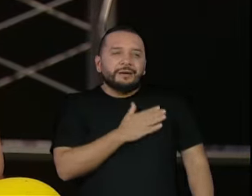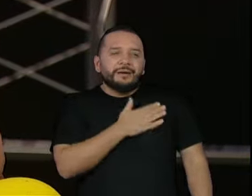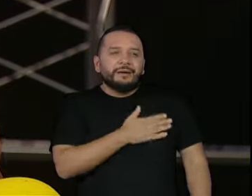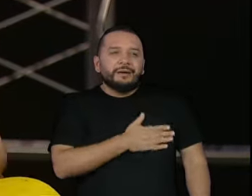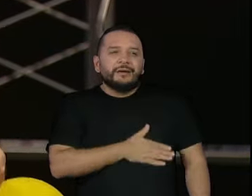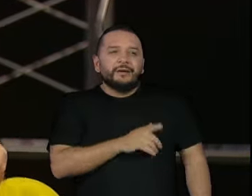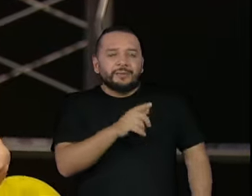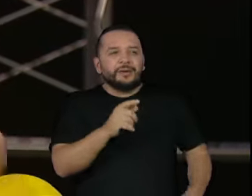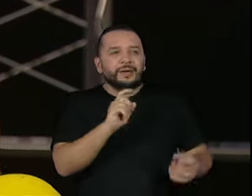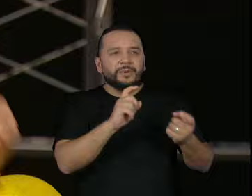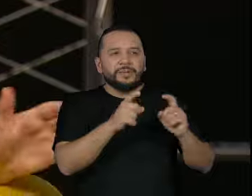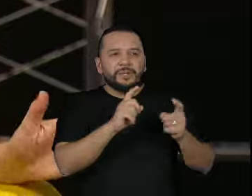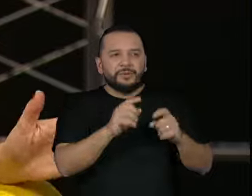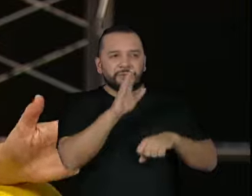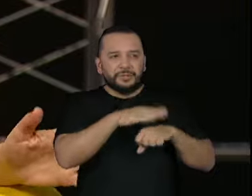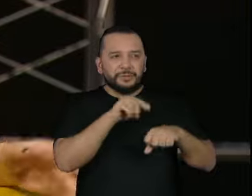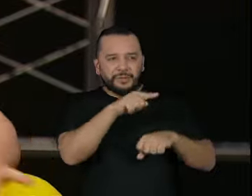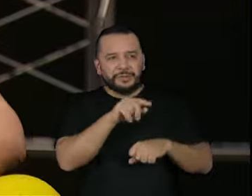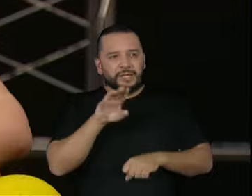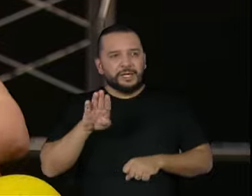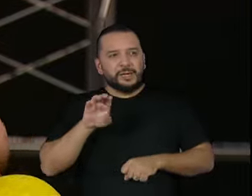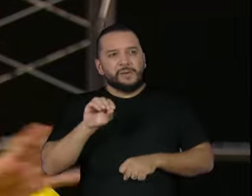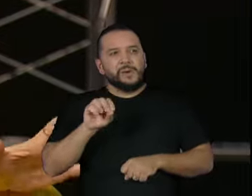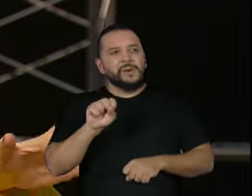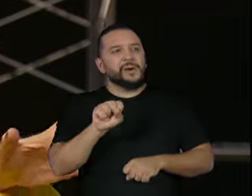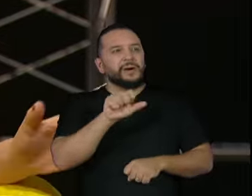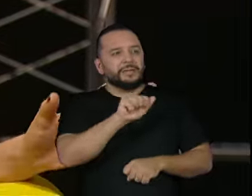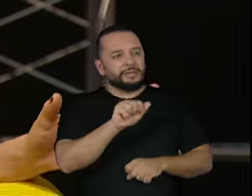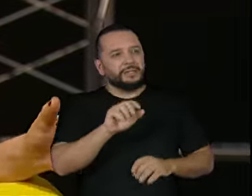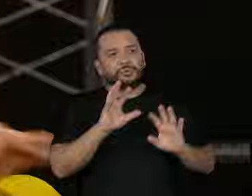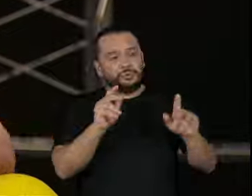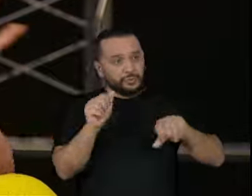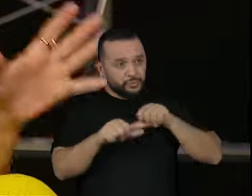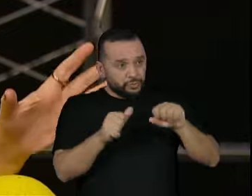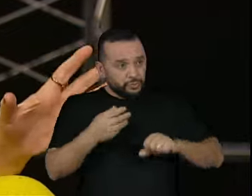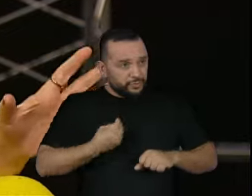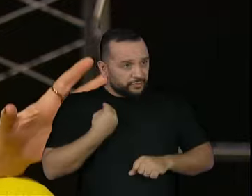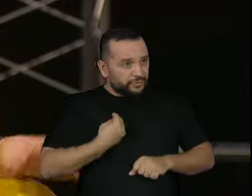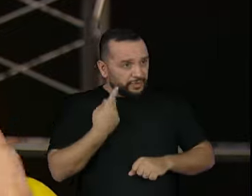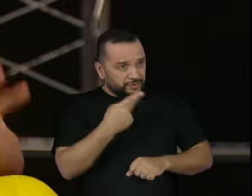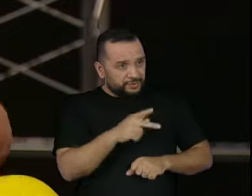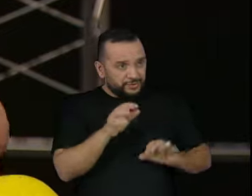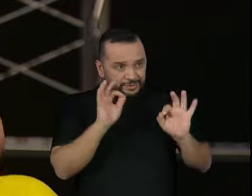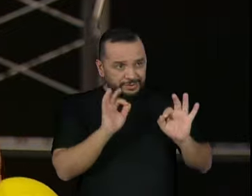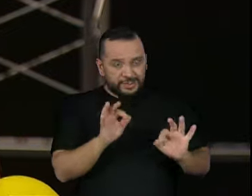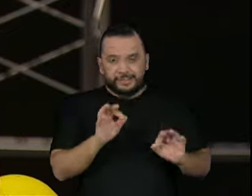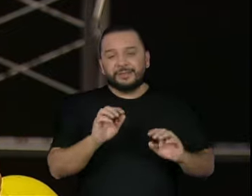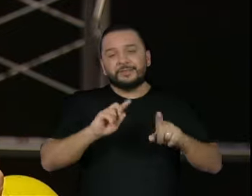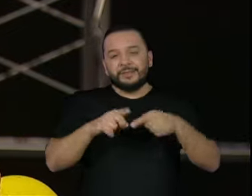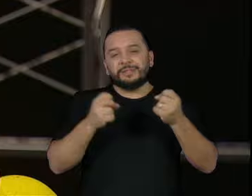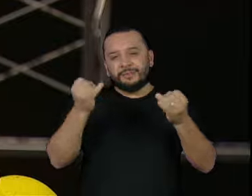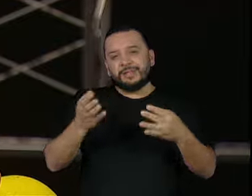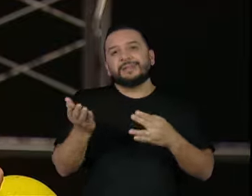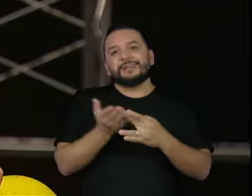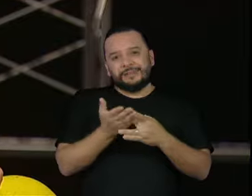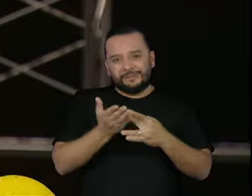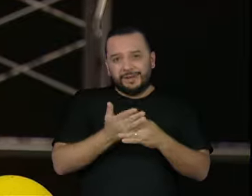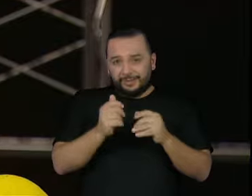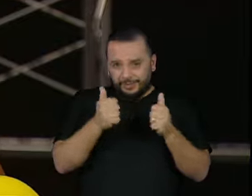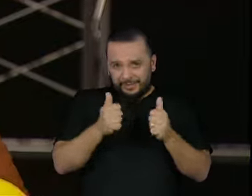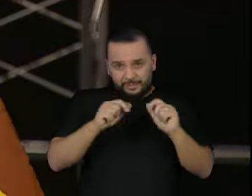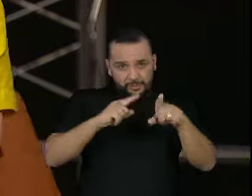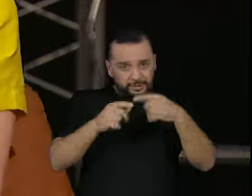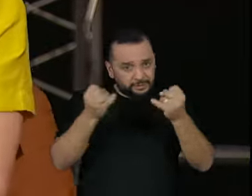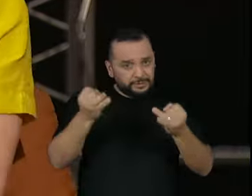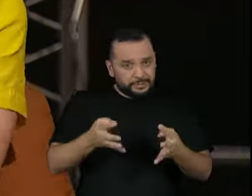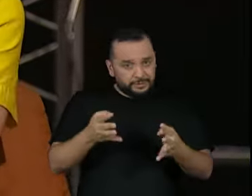uma reunião do pessoal da Bossa Nova e aí tudo mudava na sua vida. Tudo ia mudar. Mas a gente fala sobre isso no próximo bloco, pode ser? Tá certo,